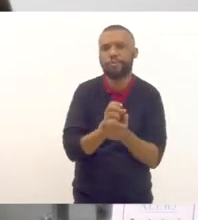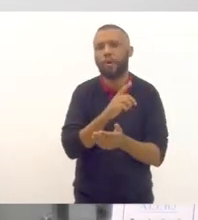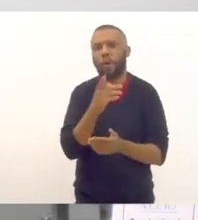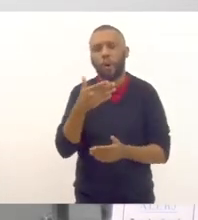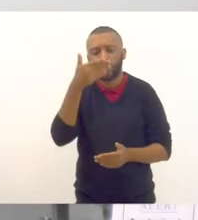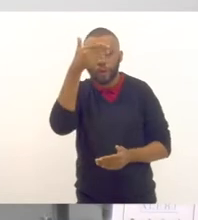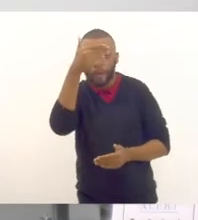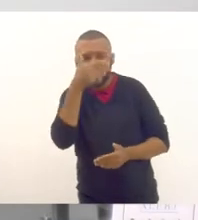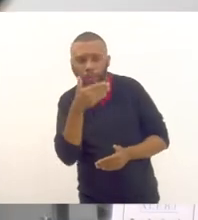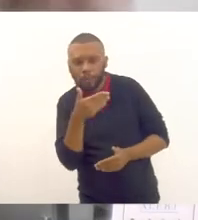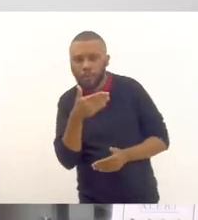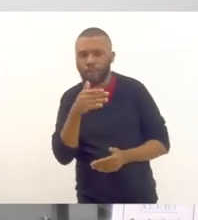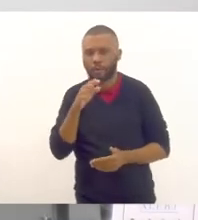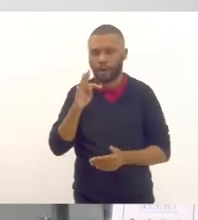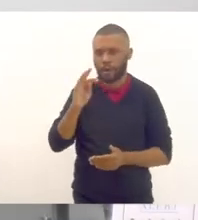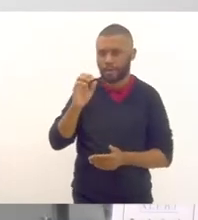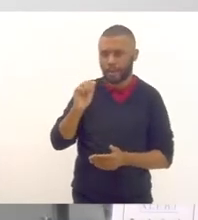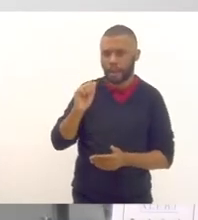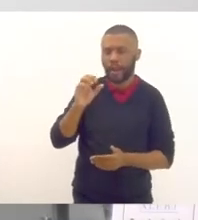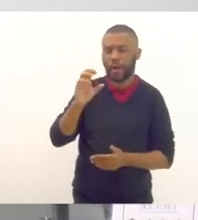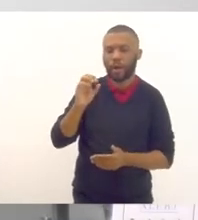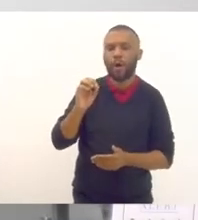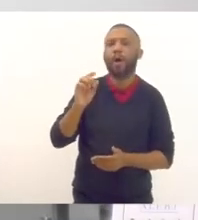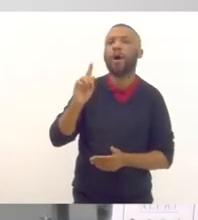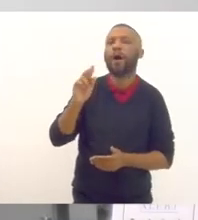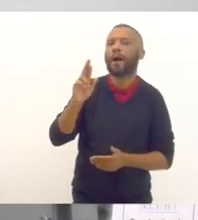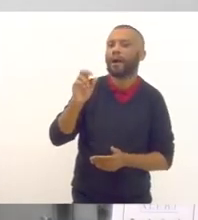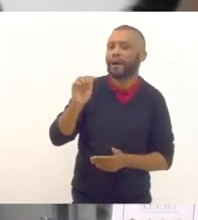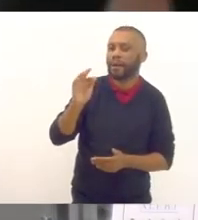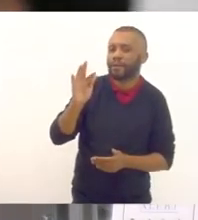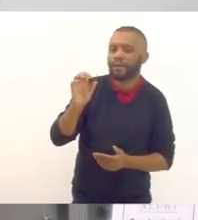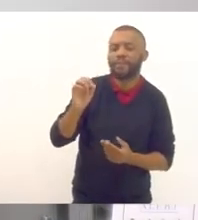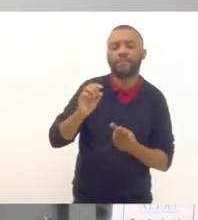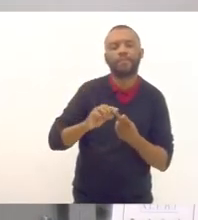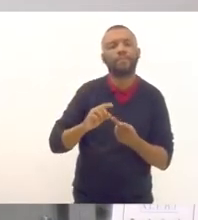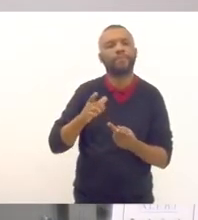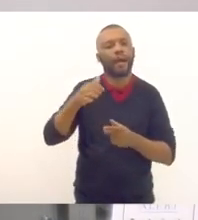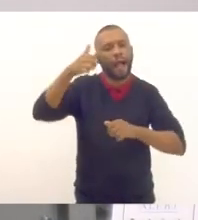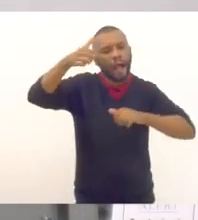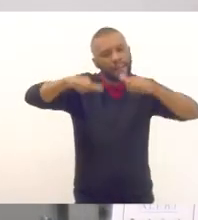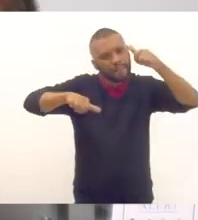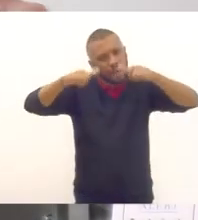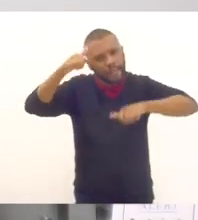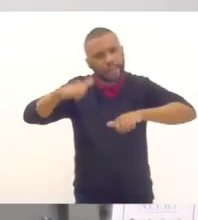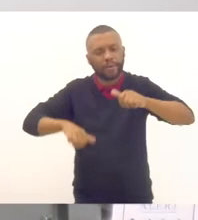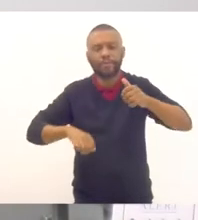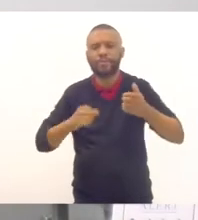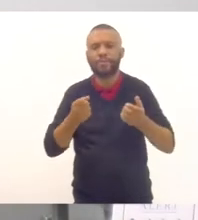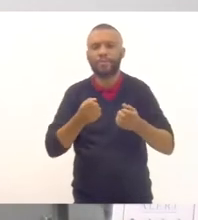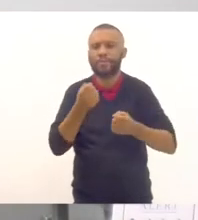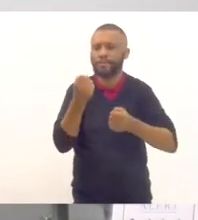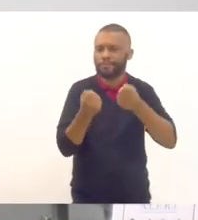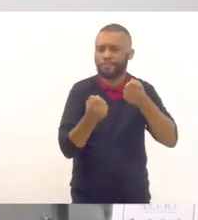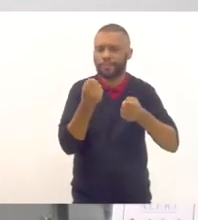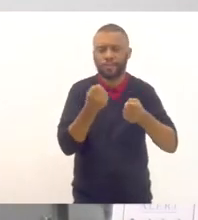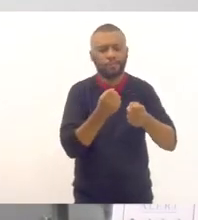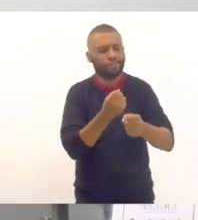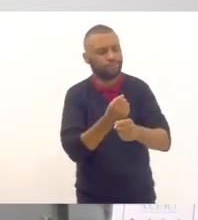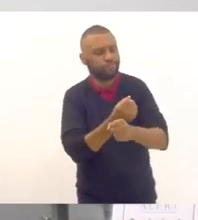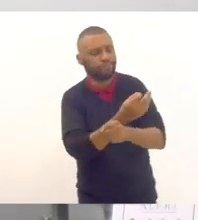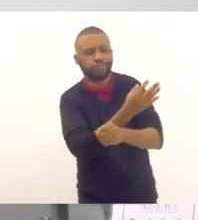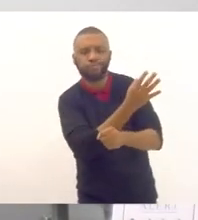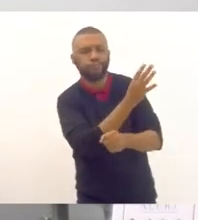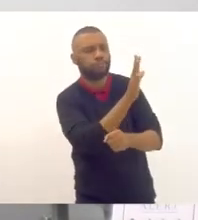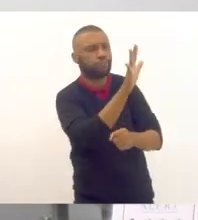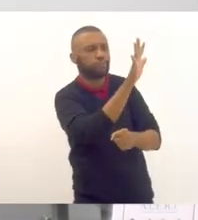de tacógrafo, teste de fumaça preta do INEA. Então, já existe uma série de fiscalizações,